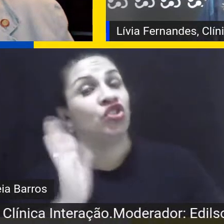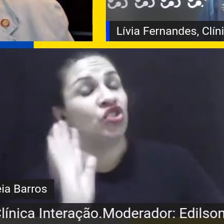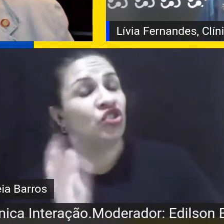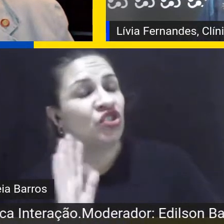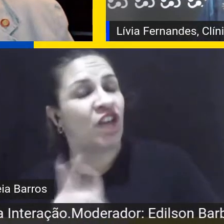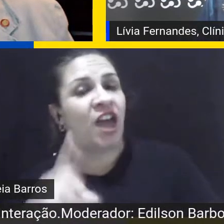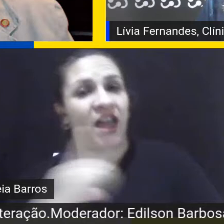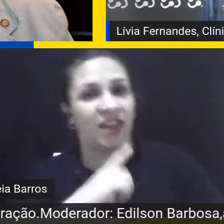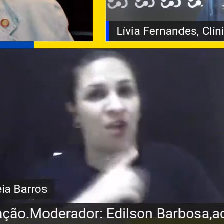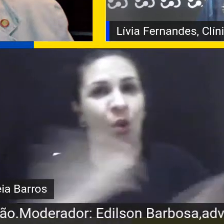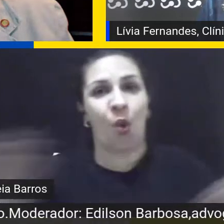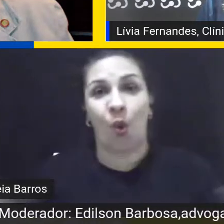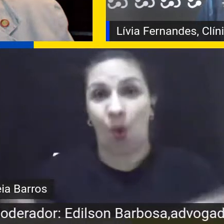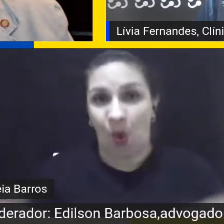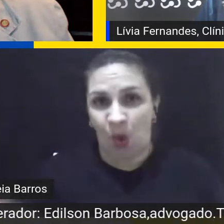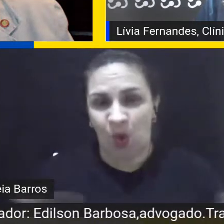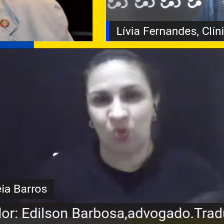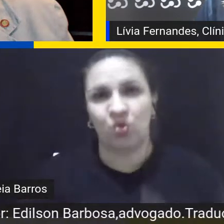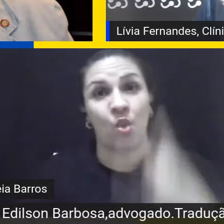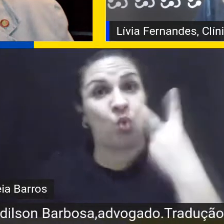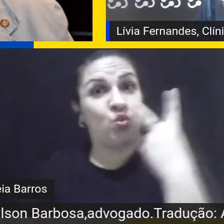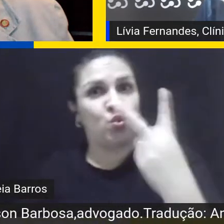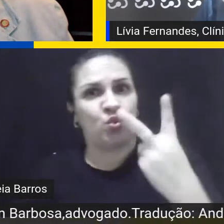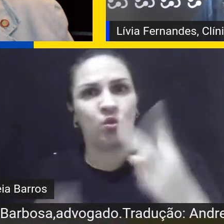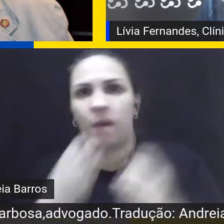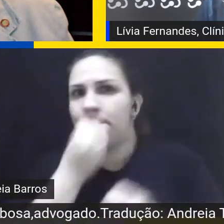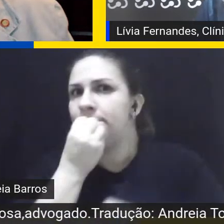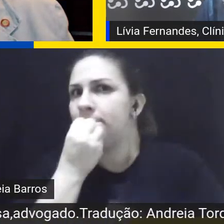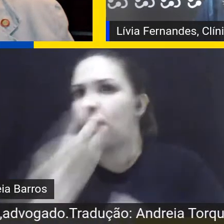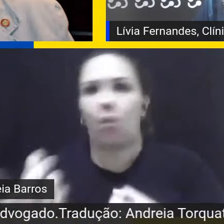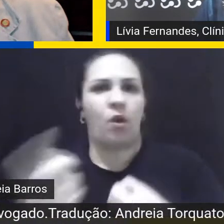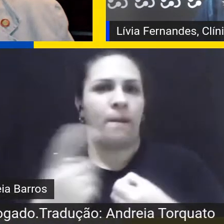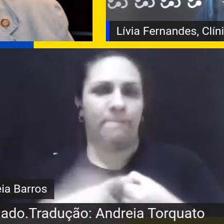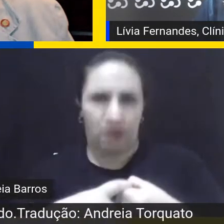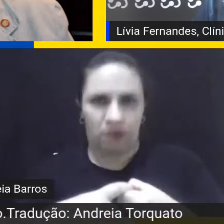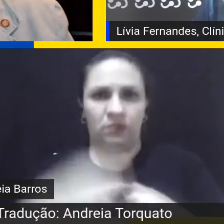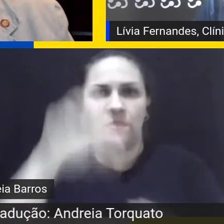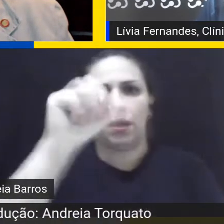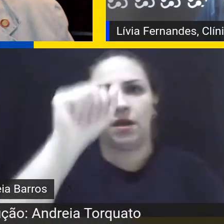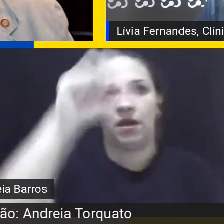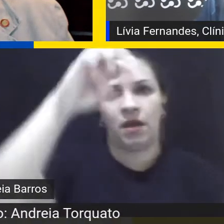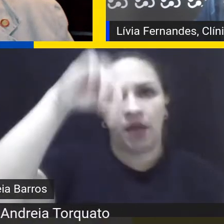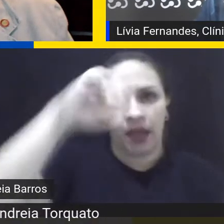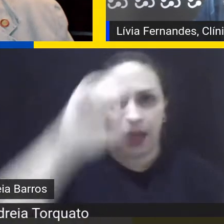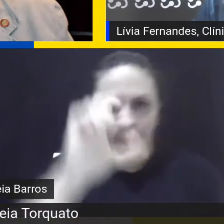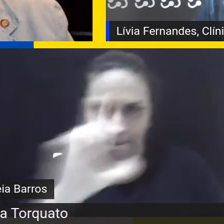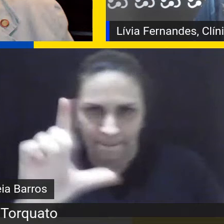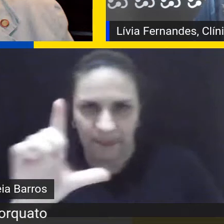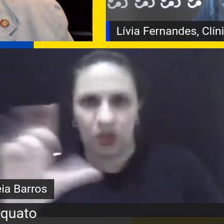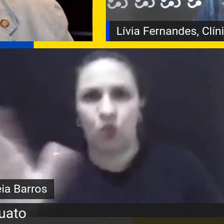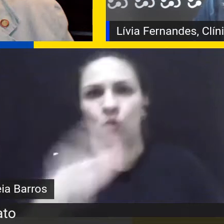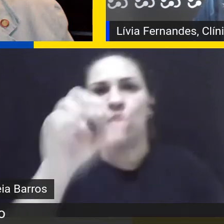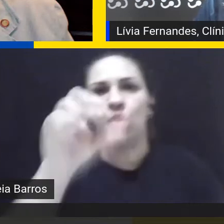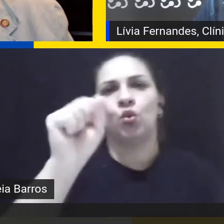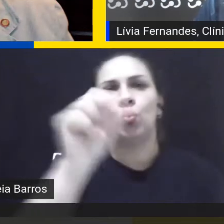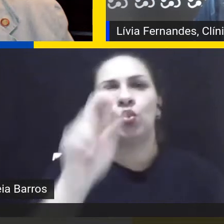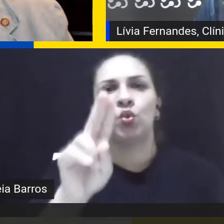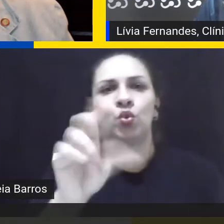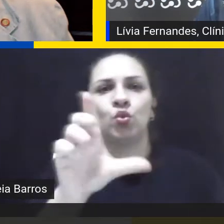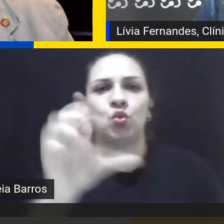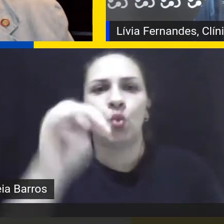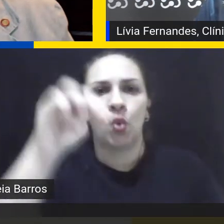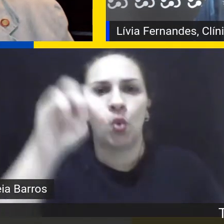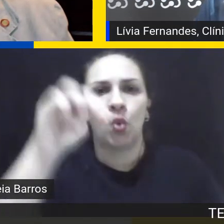temos duas operadoras de saúde que a gente citou, que é a Amil e a Sul América, que já pensam com muito carinho,